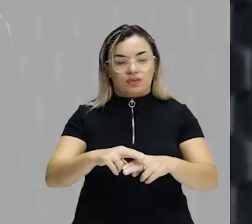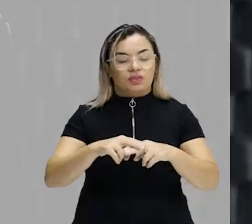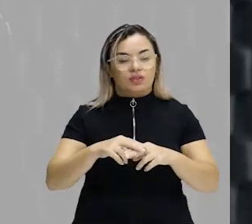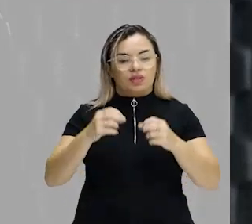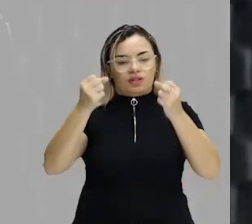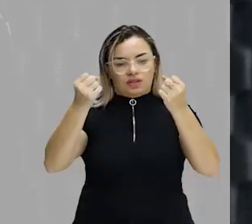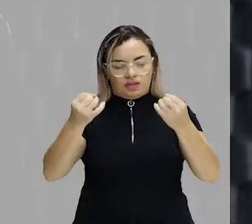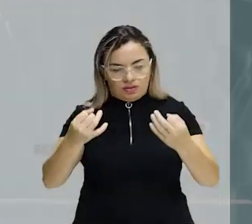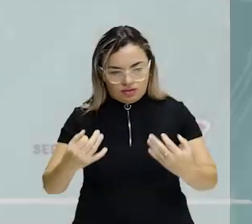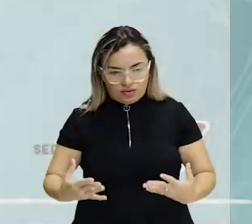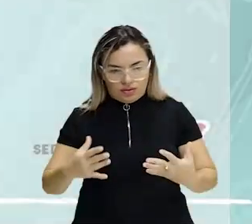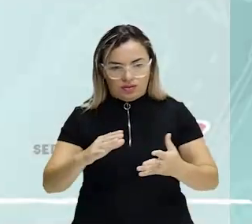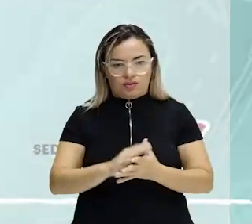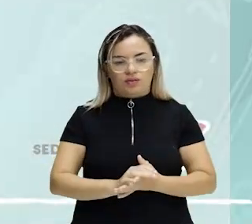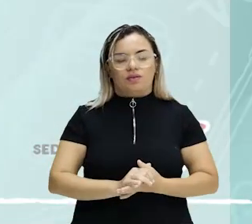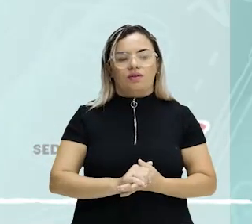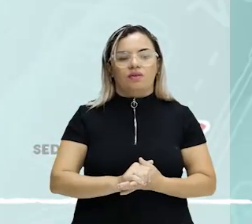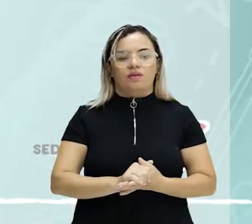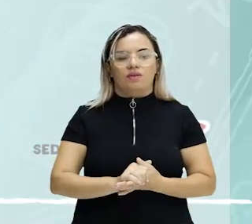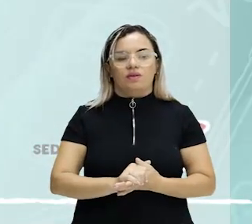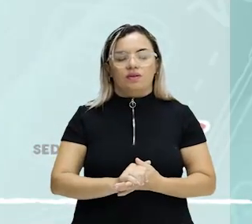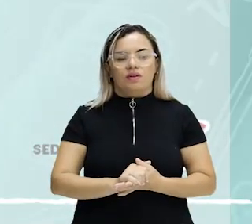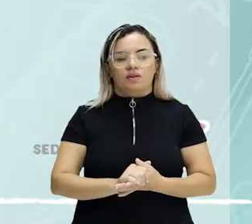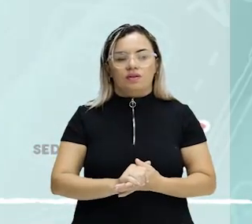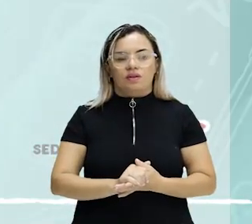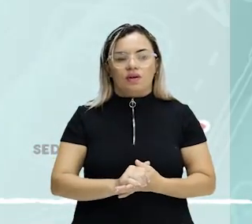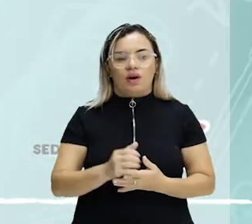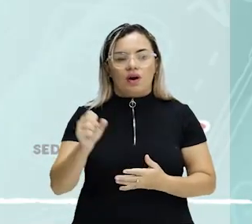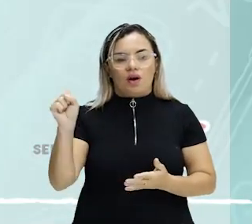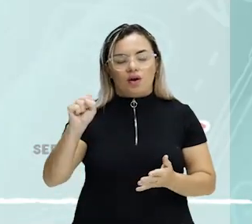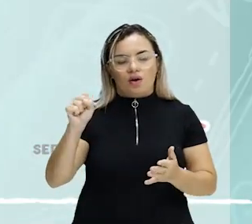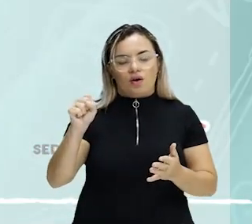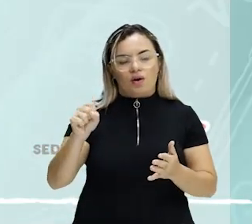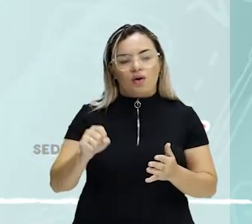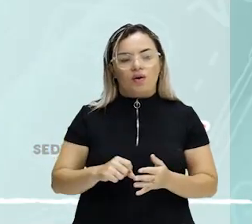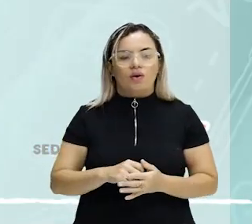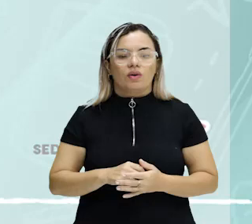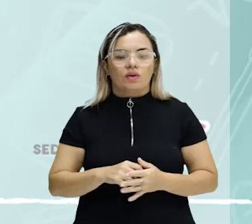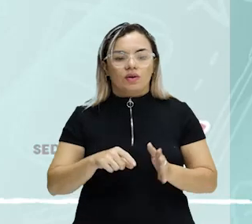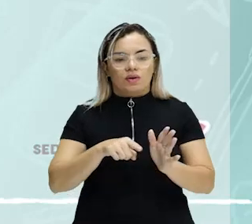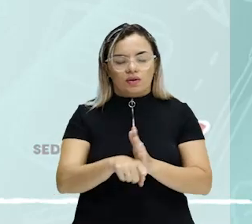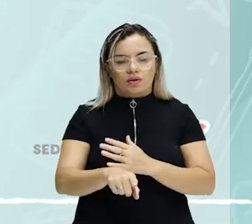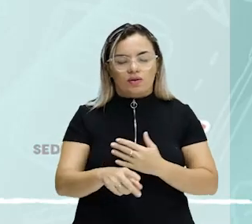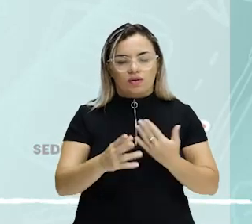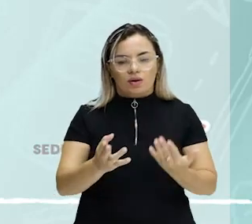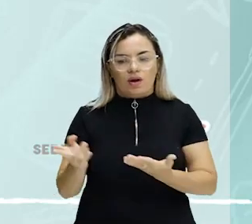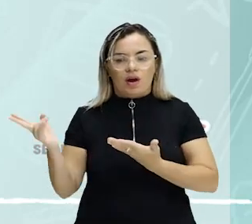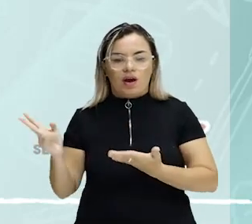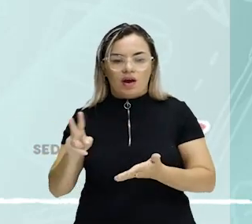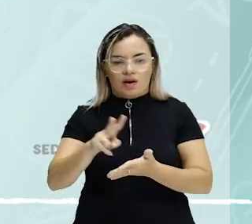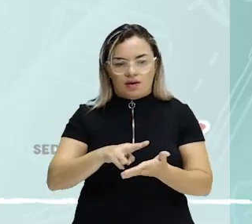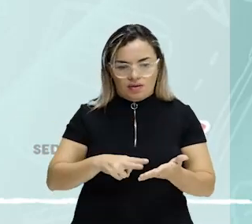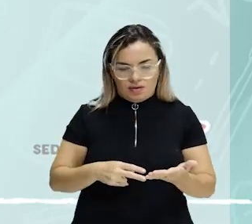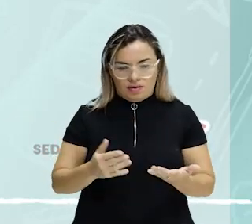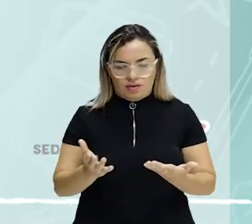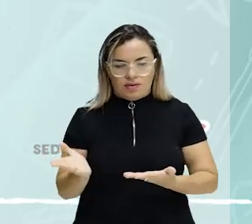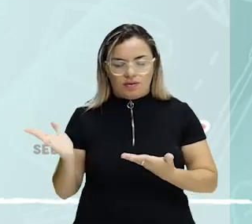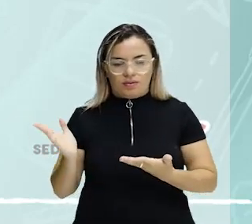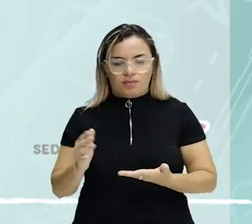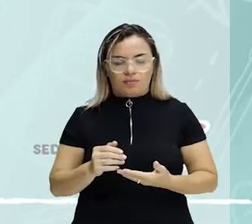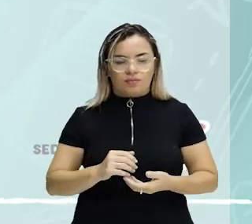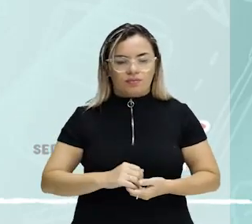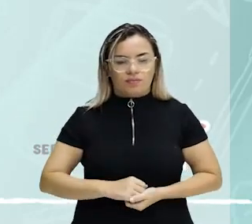Vamos fazer a leitura desse texto de Vinícius de Moraes. Pela varanda, flores tristes e baldias, com